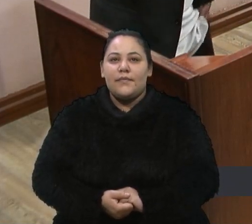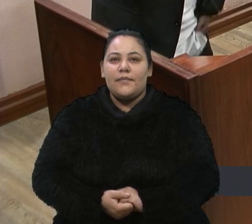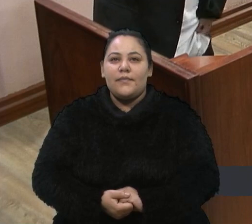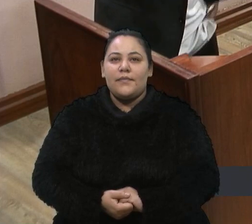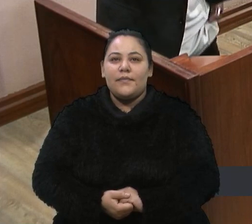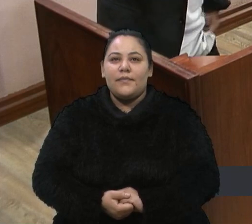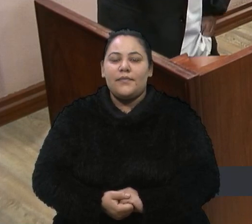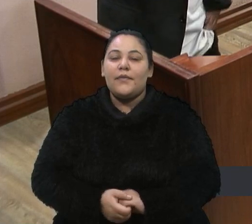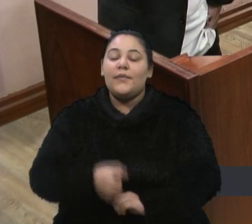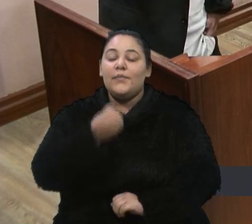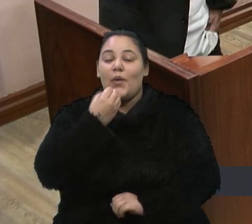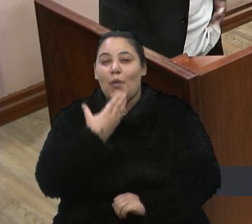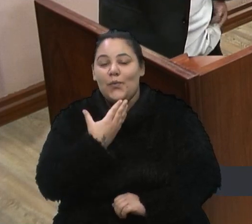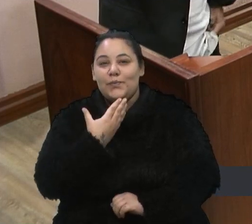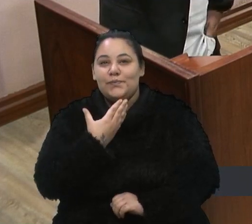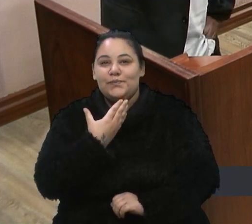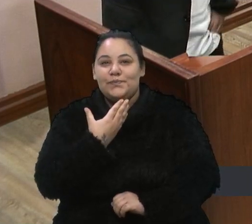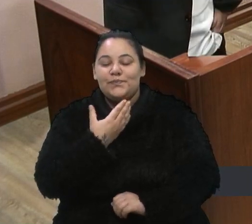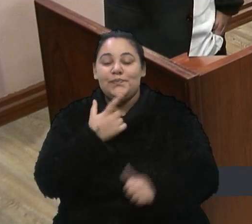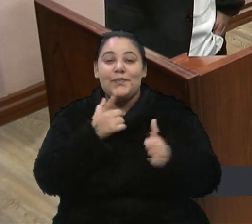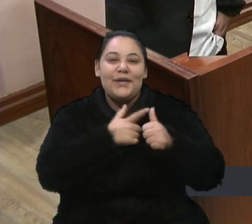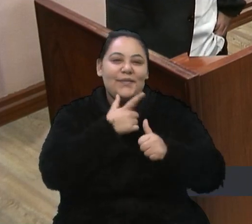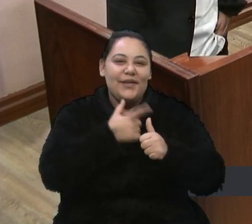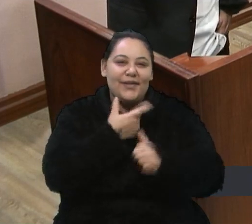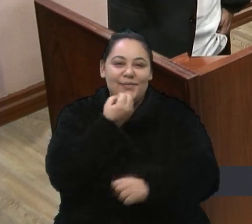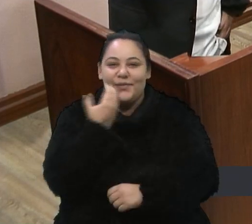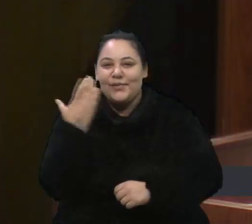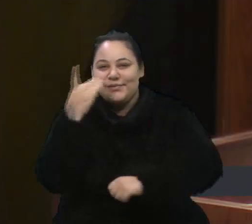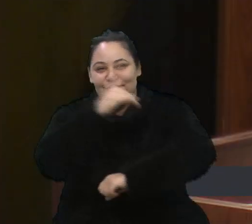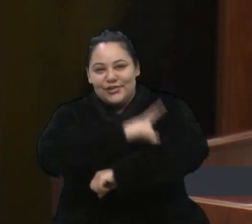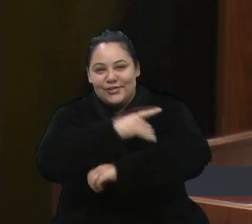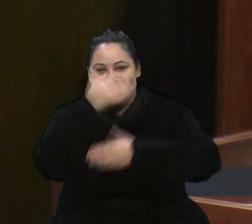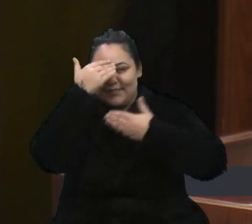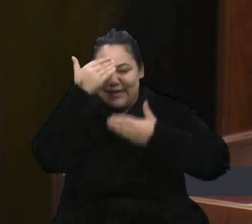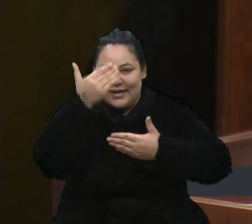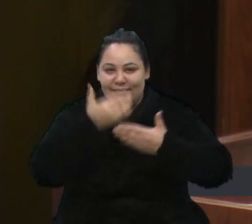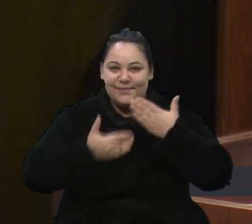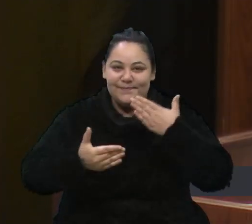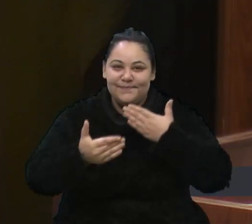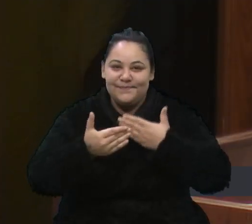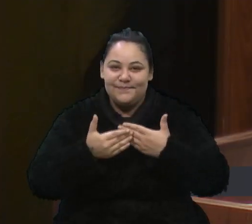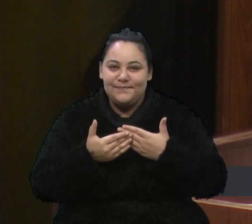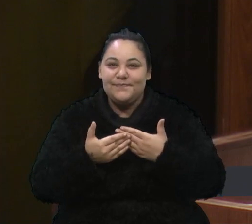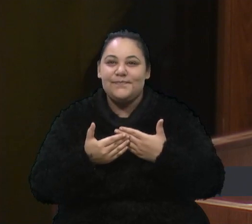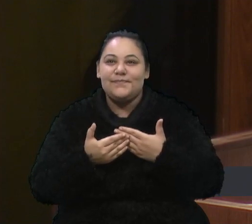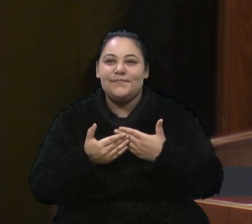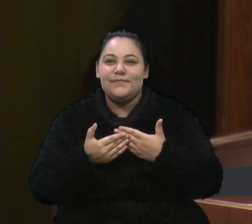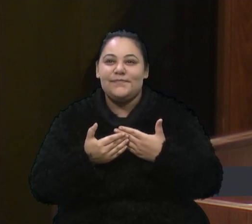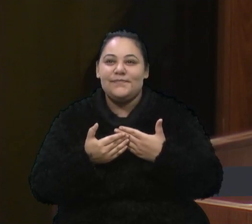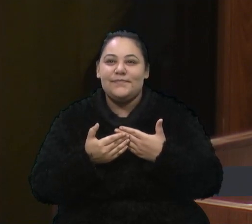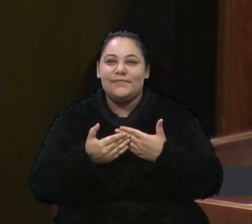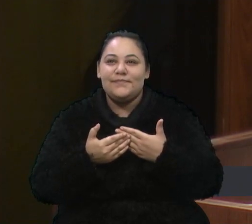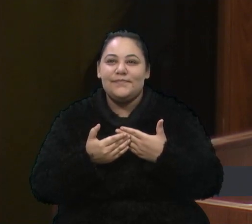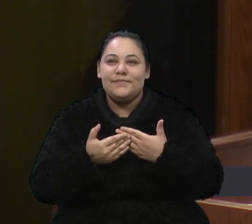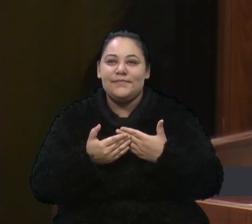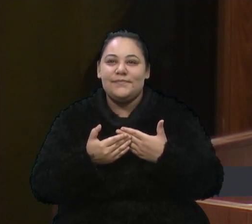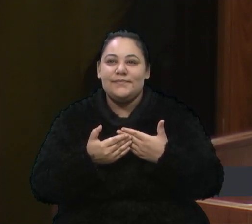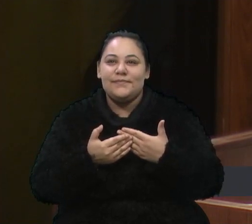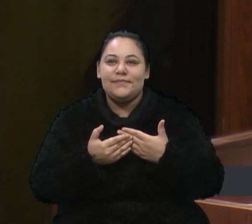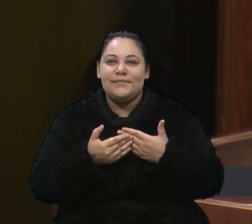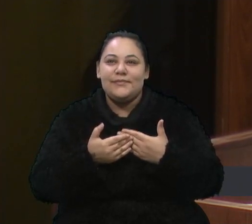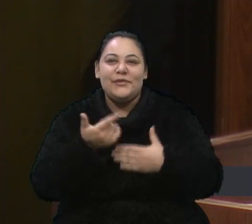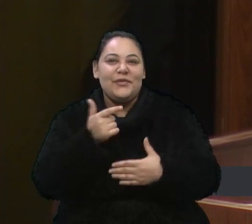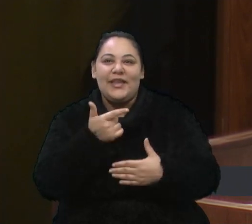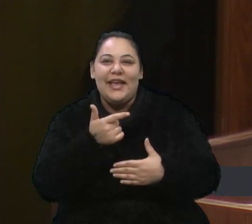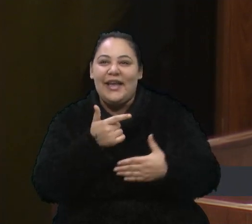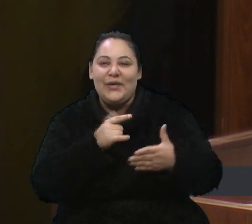Bom, primeiramente, bom dia. Obrigado a todos, tá? E eu tinha um protocolo para falar, eu vou fazer